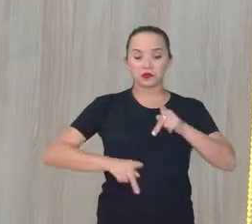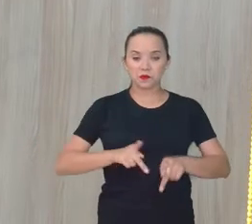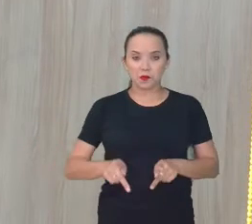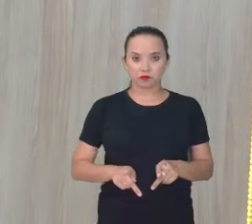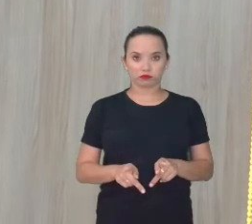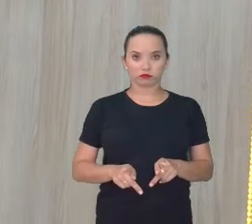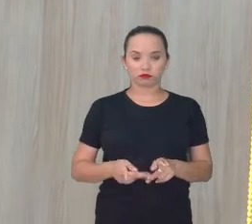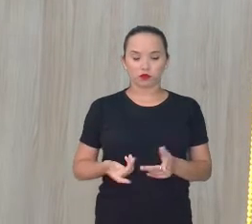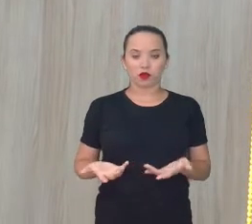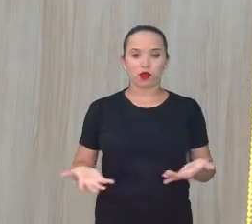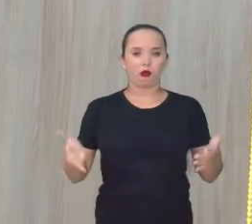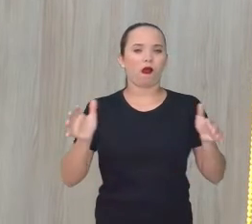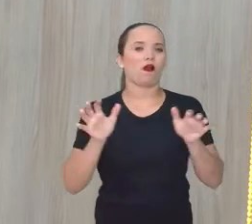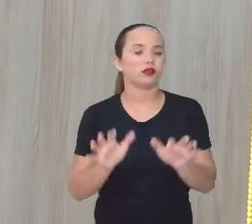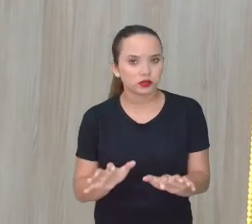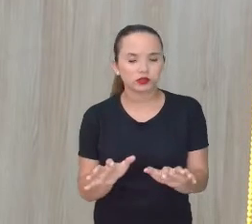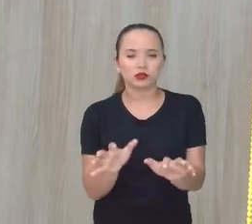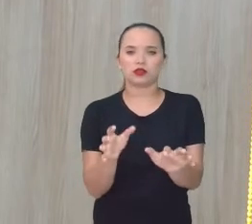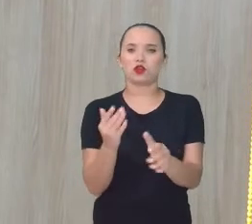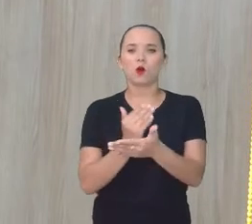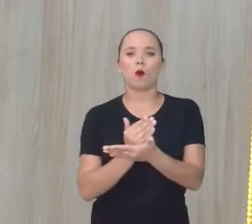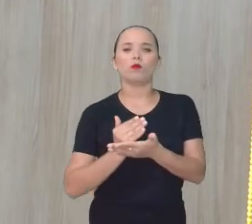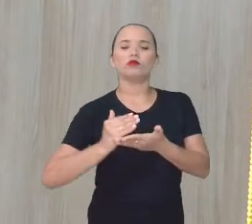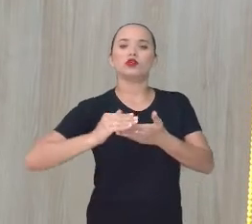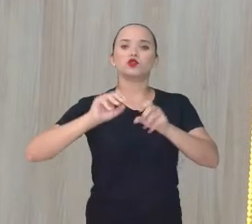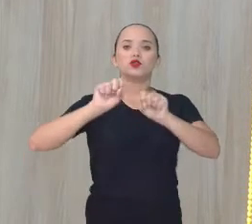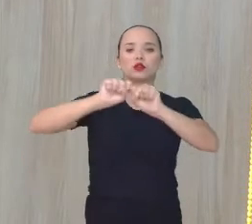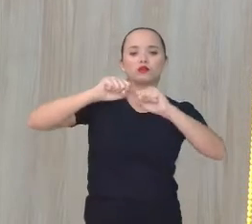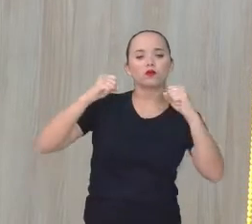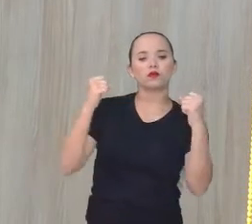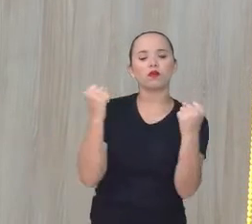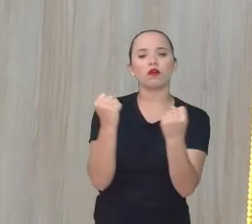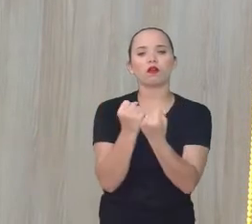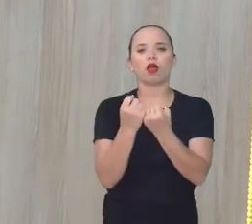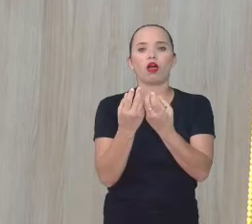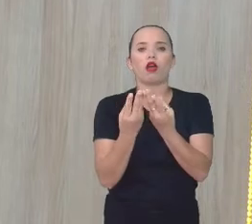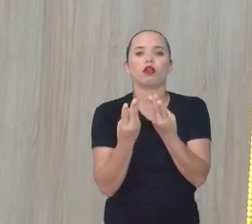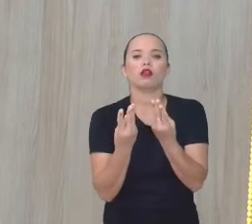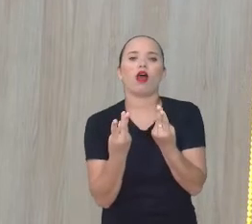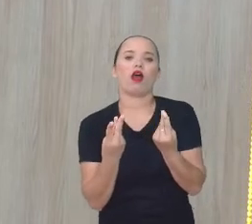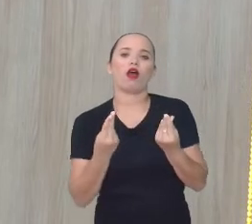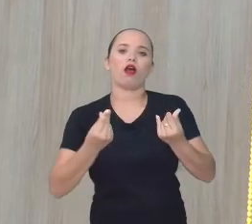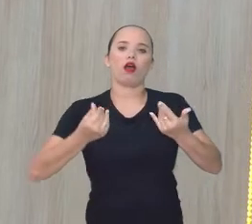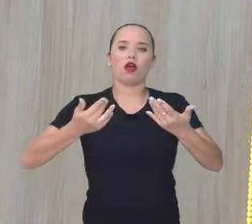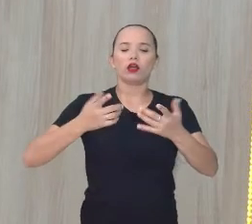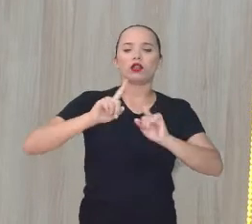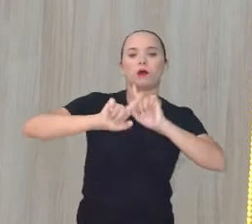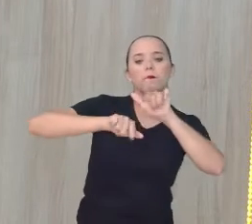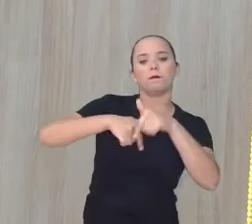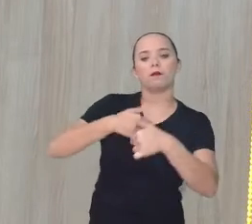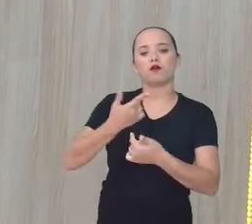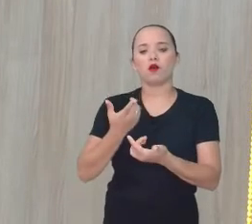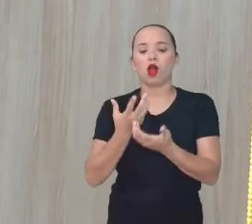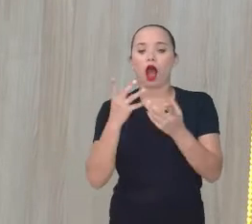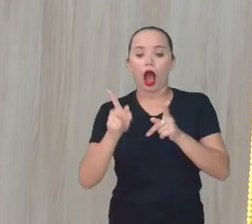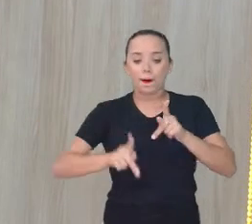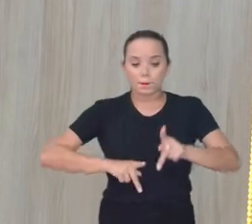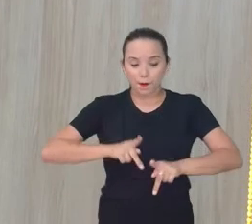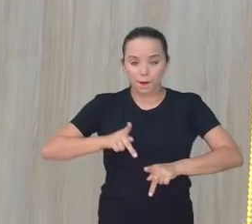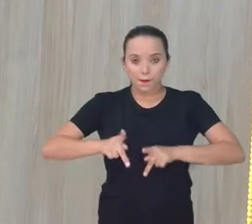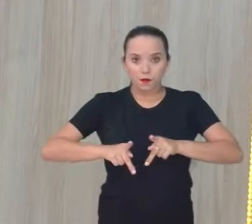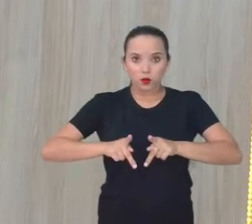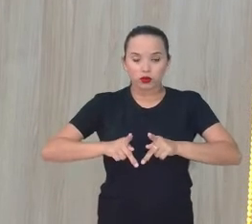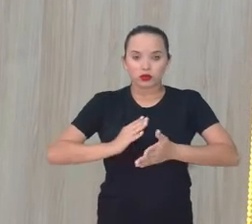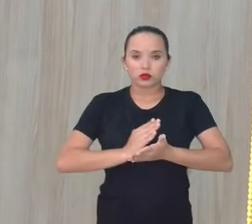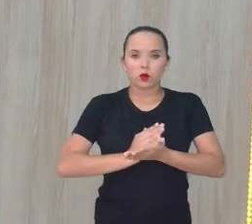tal que condições sociais elas foram se projetando ao ponto de que a